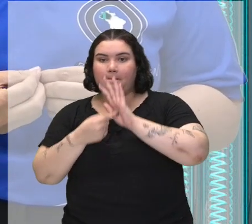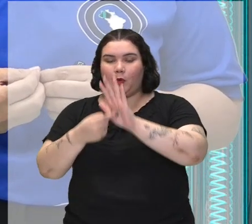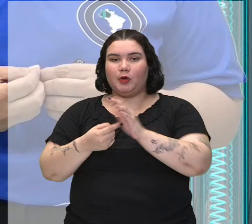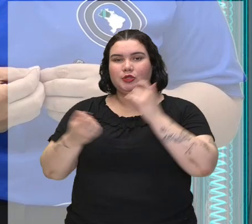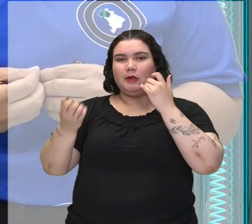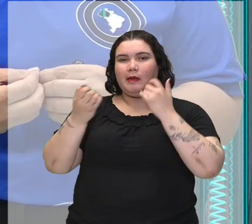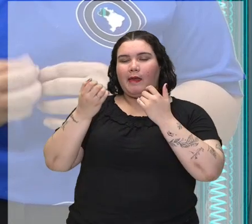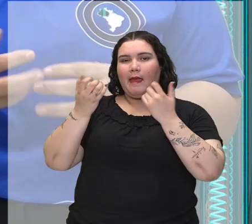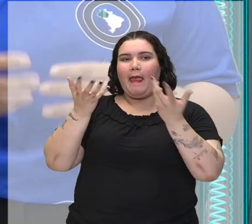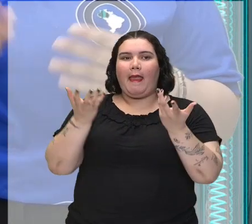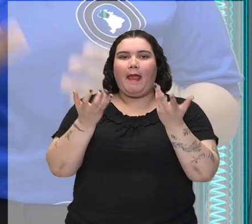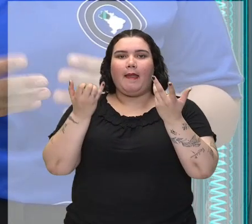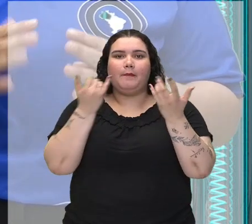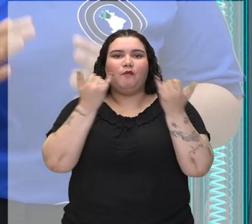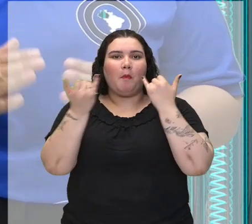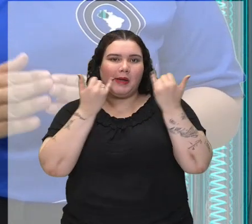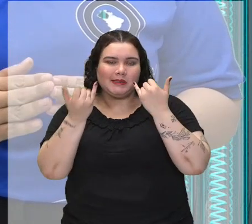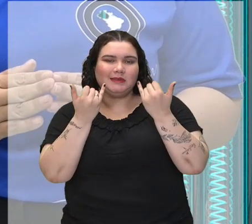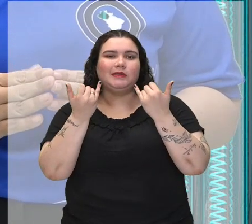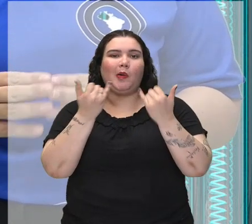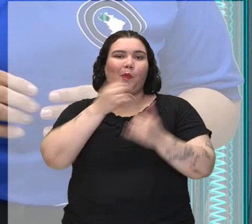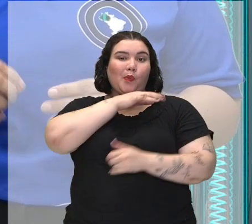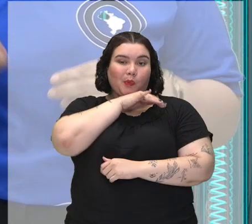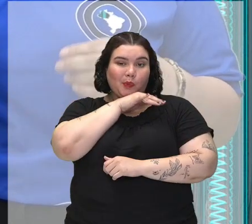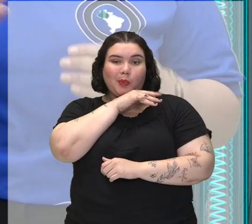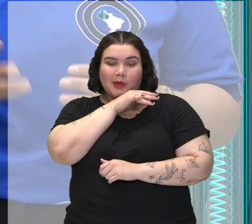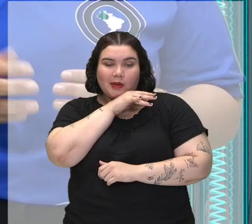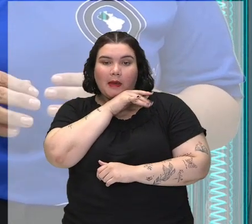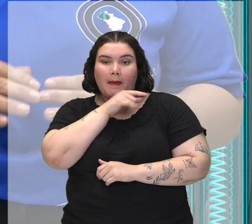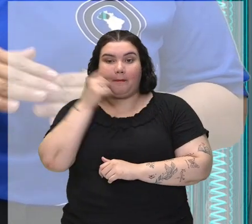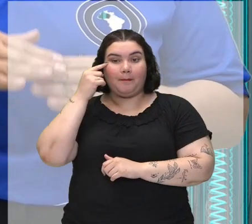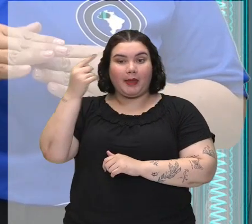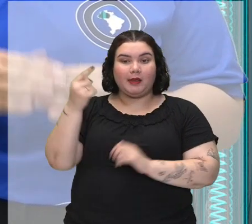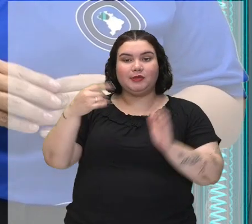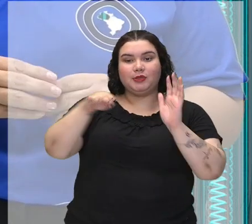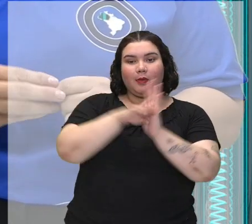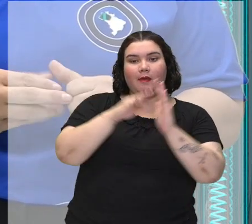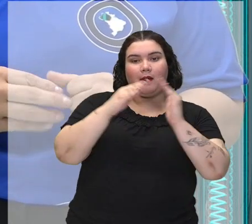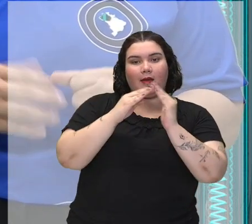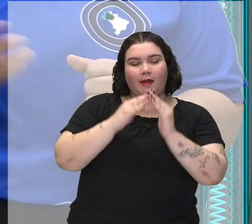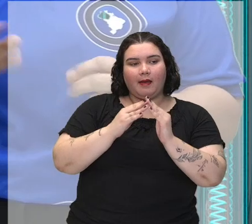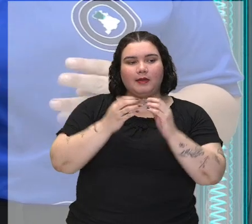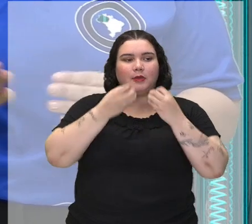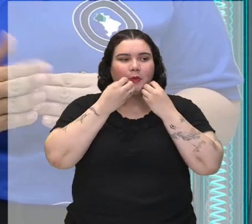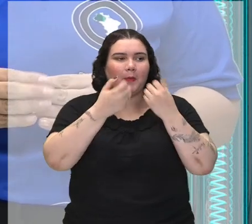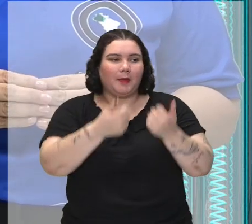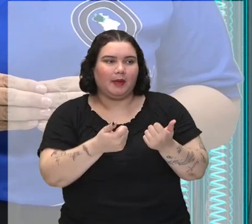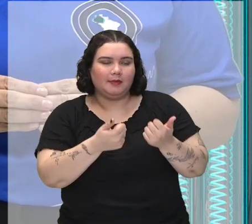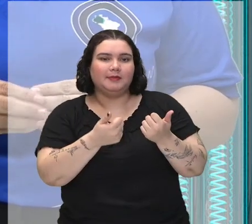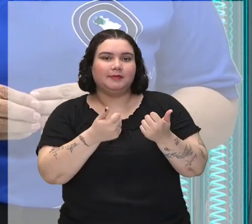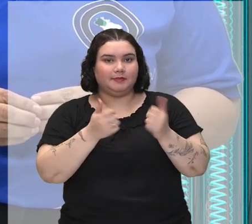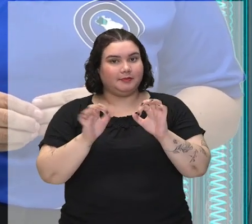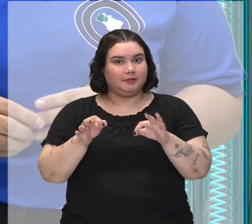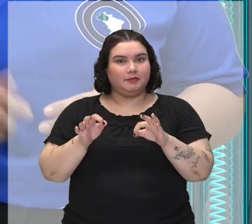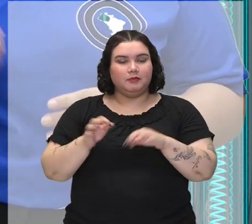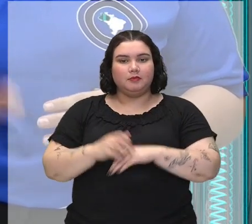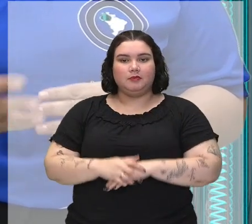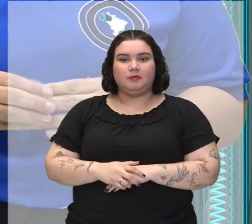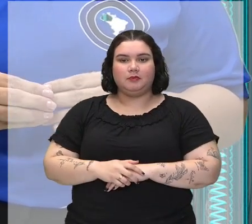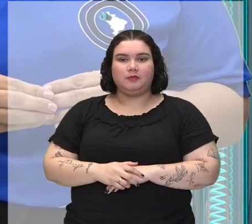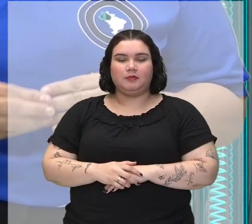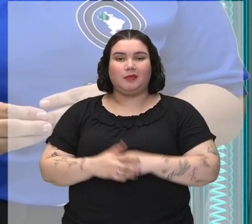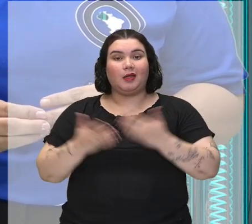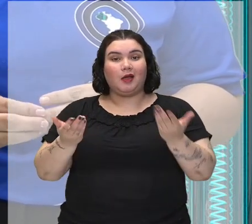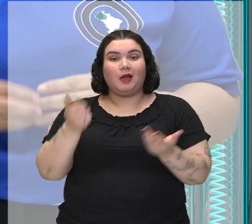desagradáveis, pensando que em casa ele ia chegar e estava tudo bem, ou não, né? E